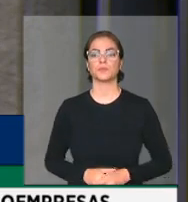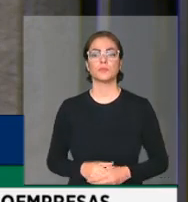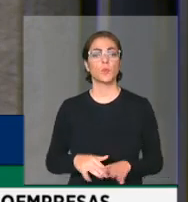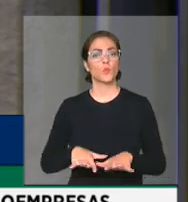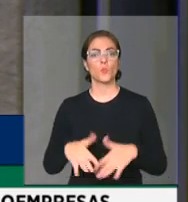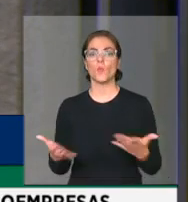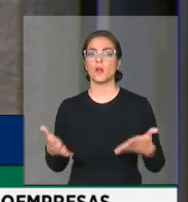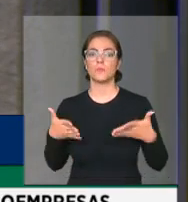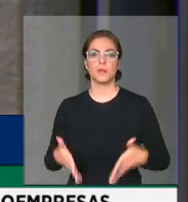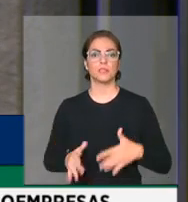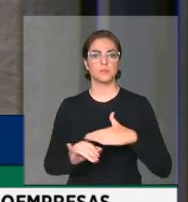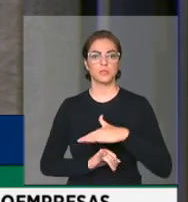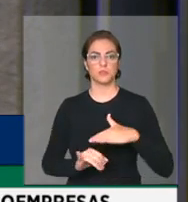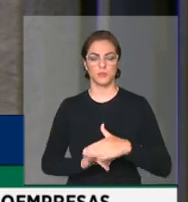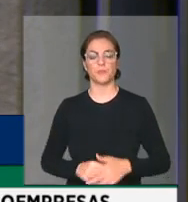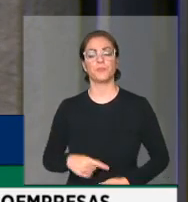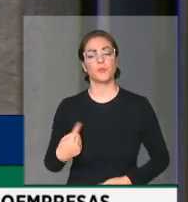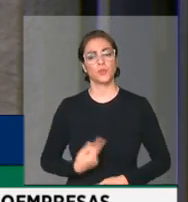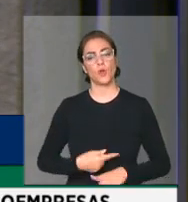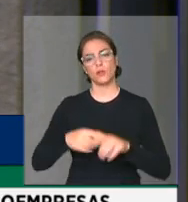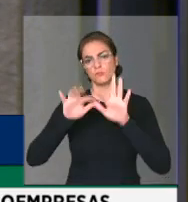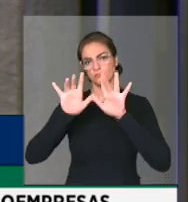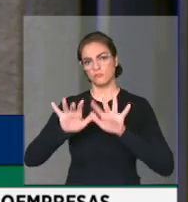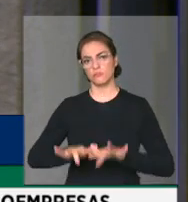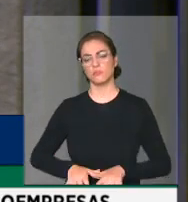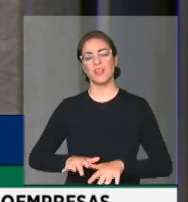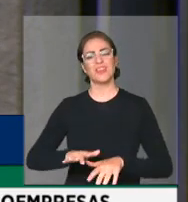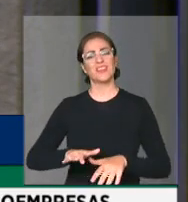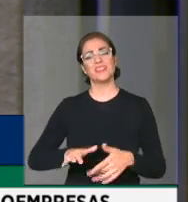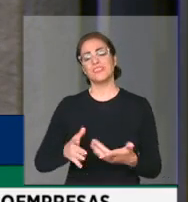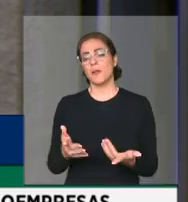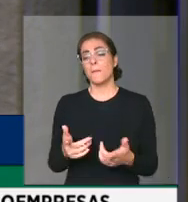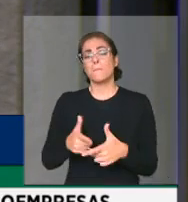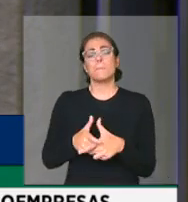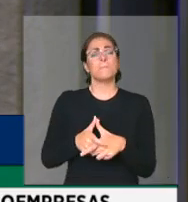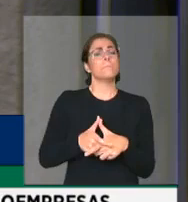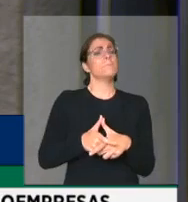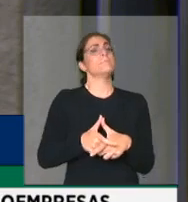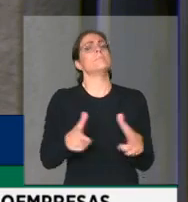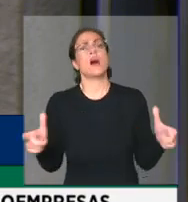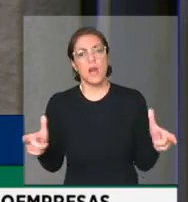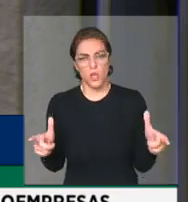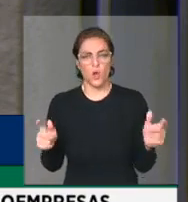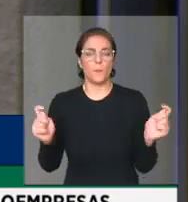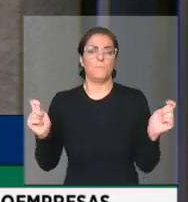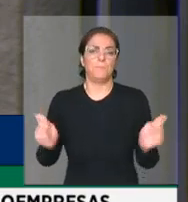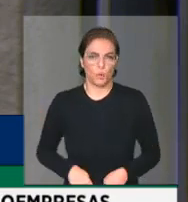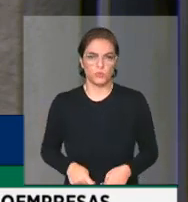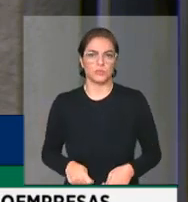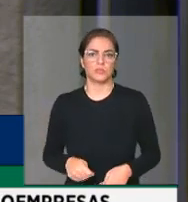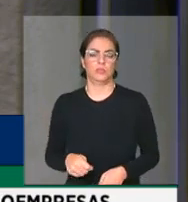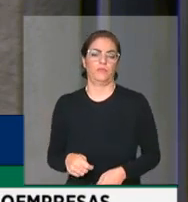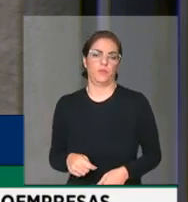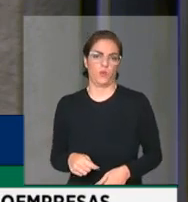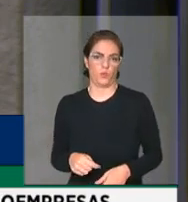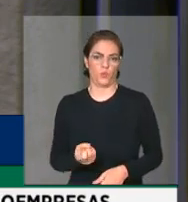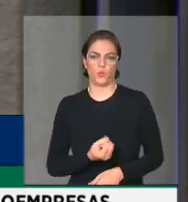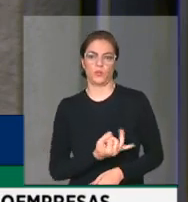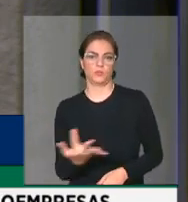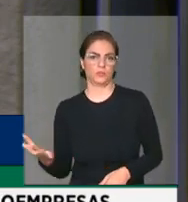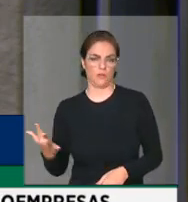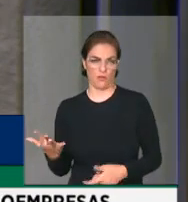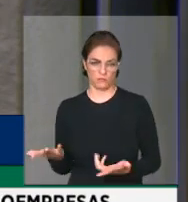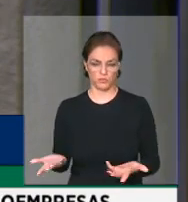uma redação com aptidão de conferir a maior capilaridade possível para o acesso ao crédito.